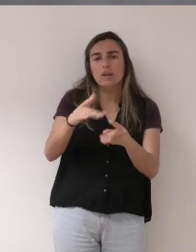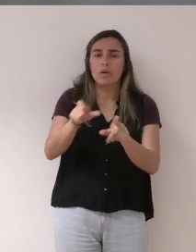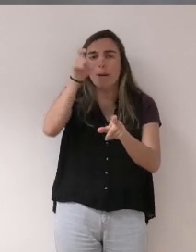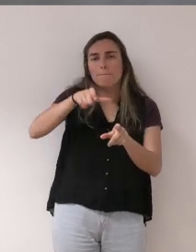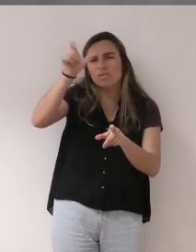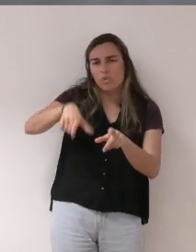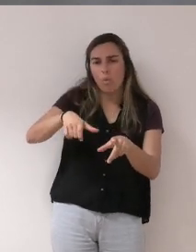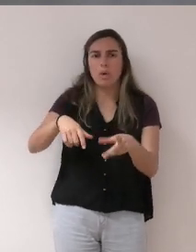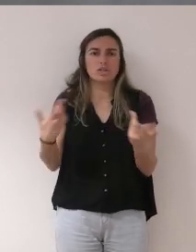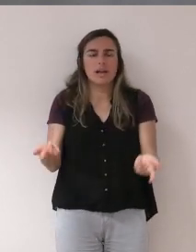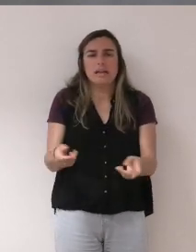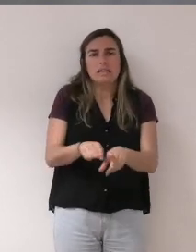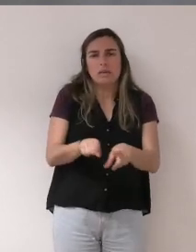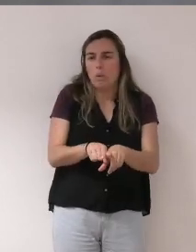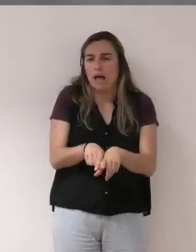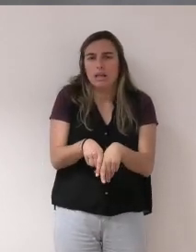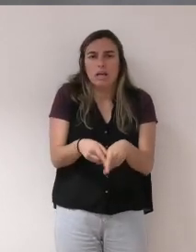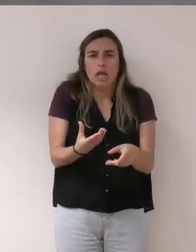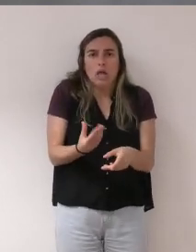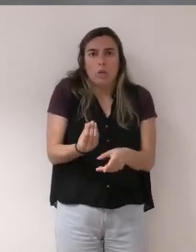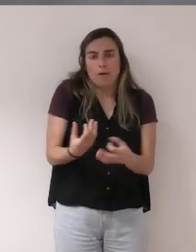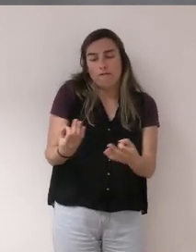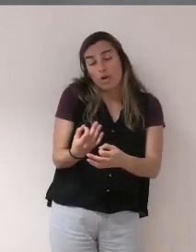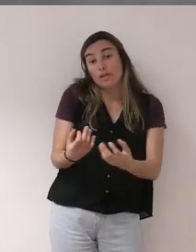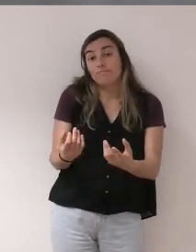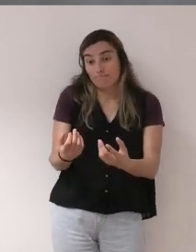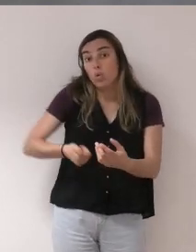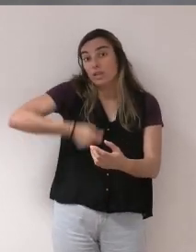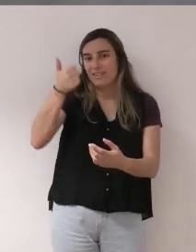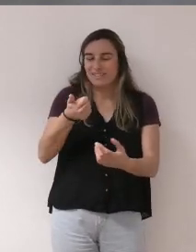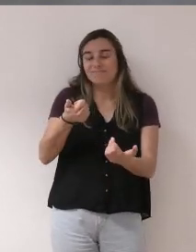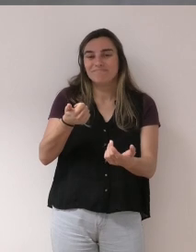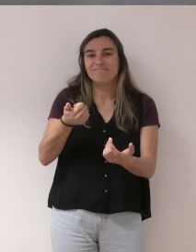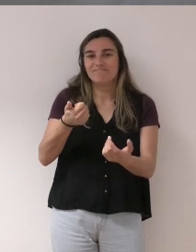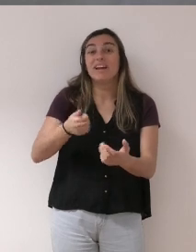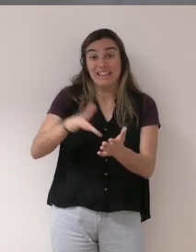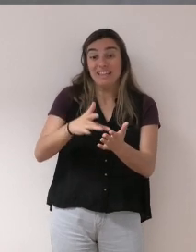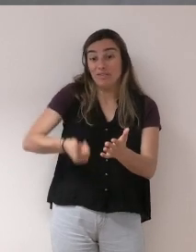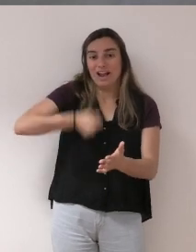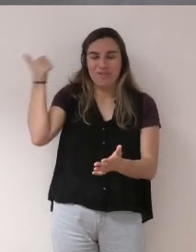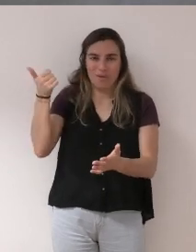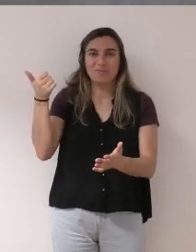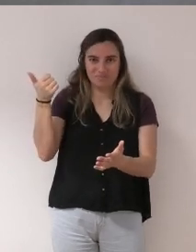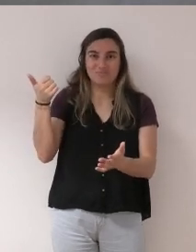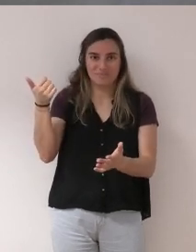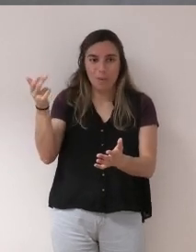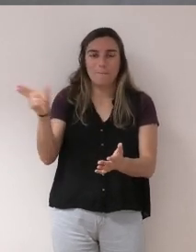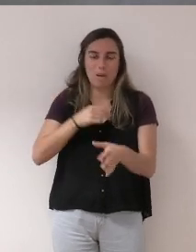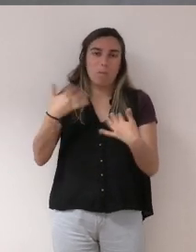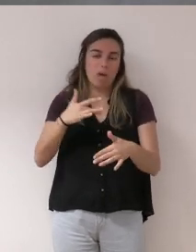de 2017, o livro com que ganhou o Grande Prémio de Romance e Novela da Associação Portuguesa de Escritores. E,